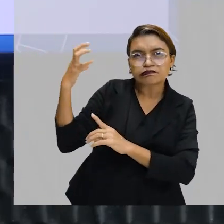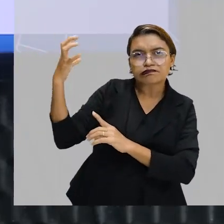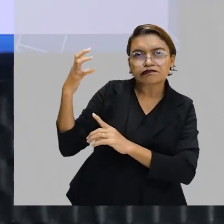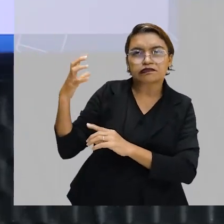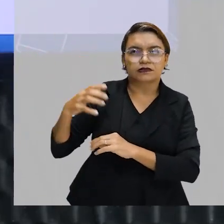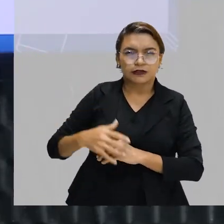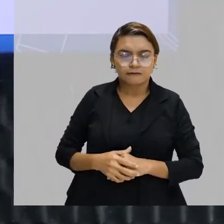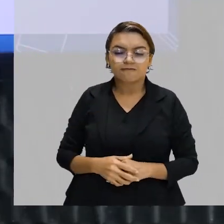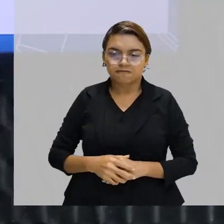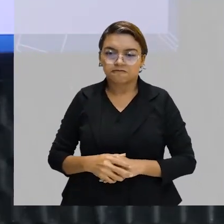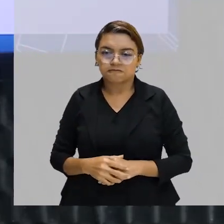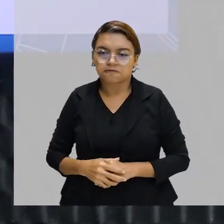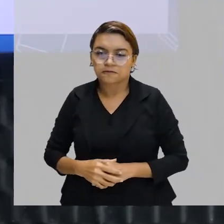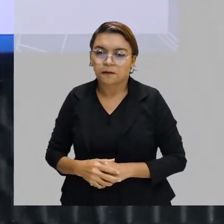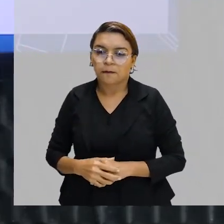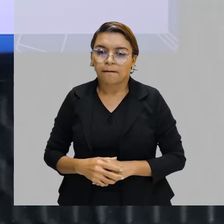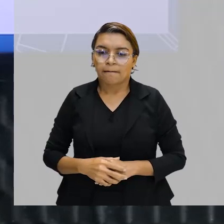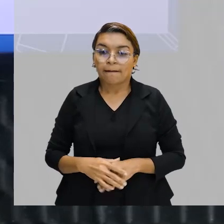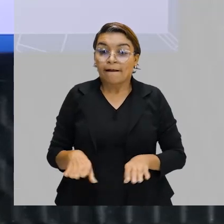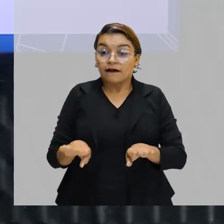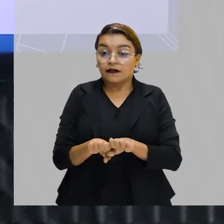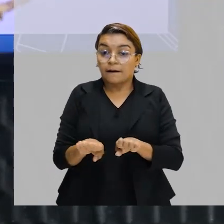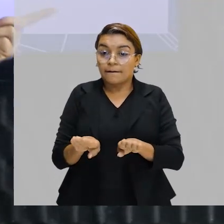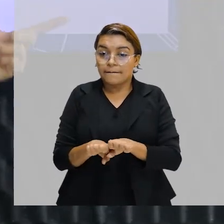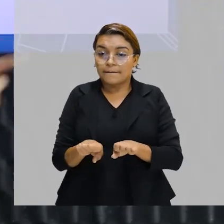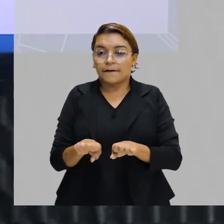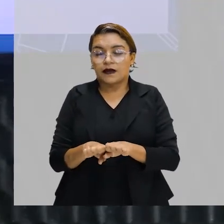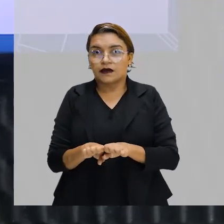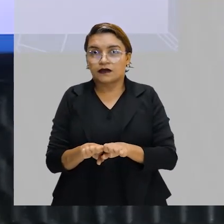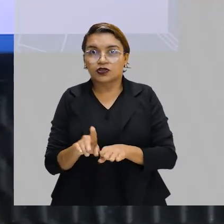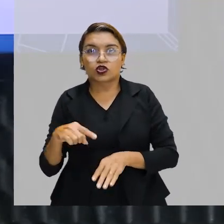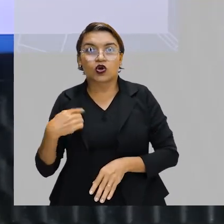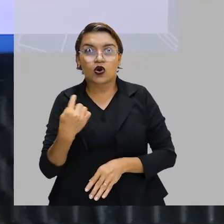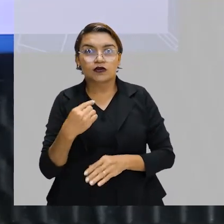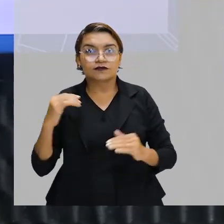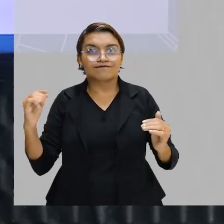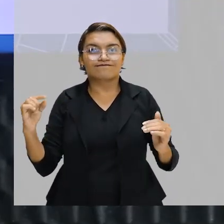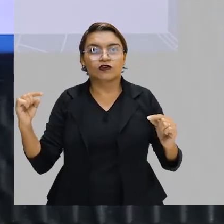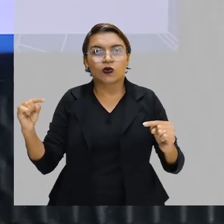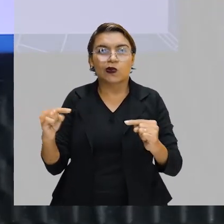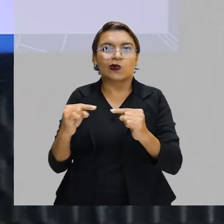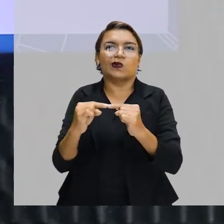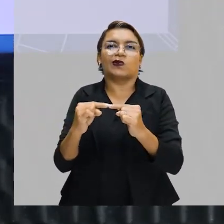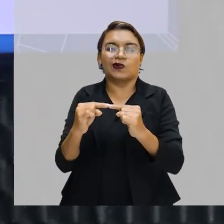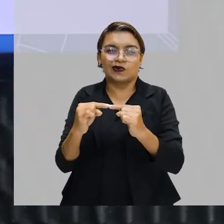Azulão é um pássaro, enfim, deu para entender. Nós entramos em concordata. Concordata é um